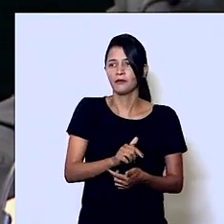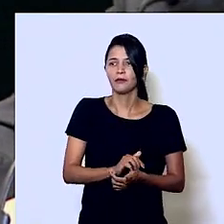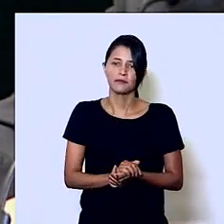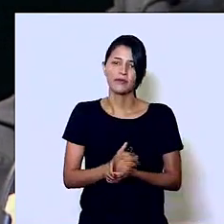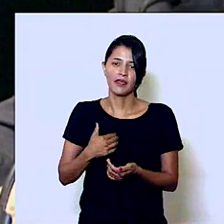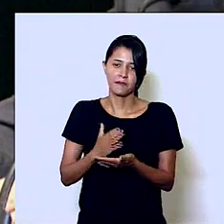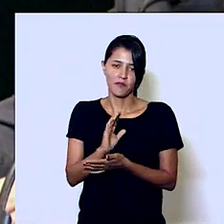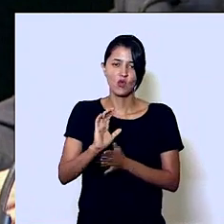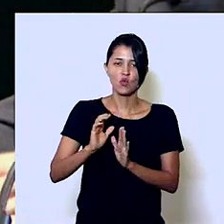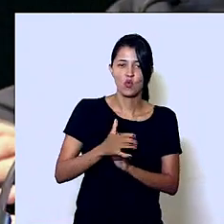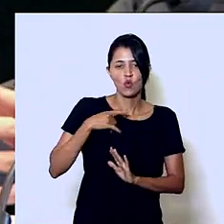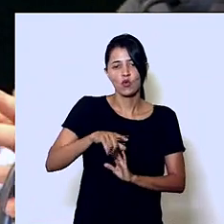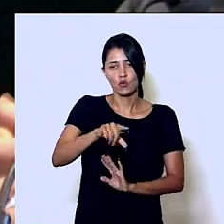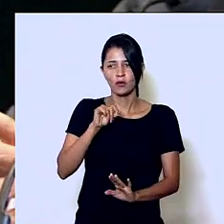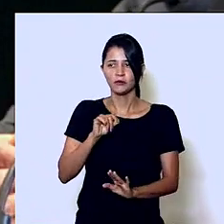Gels também foi.